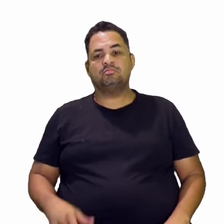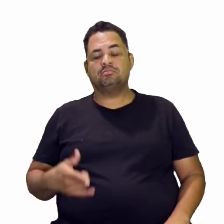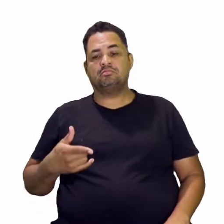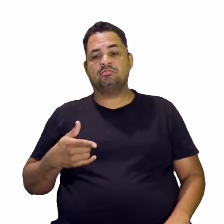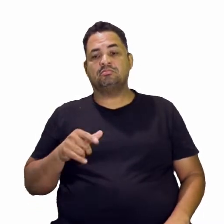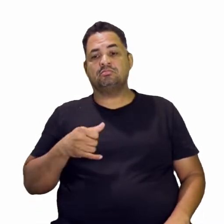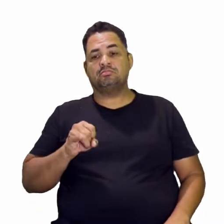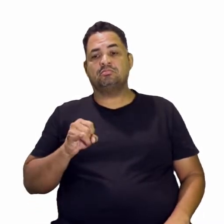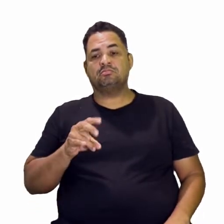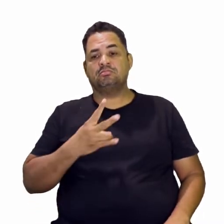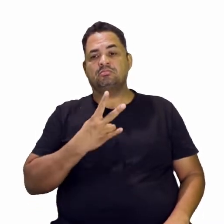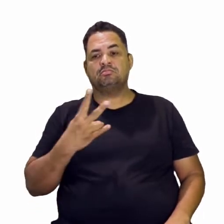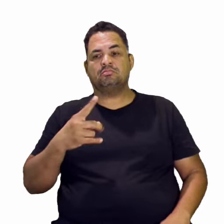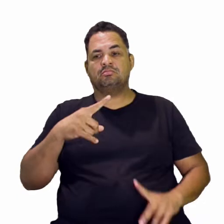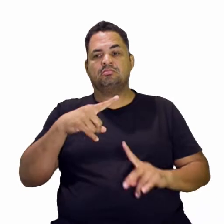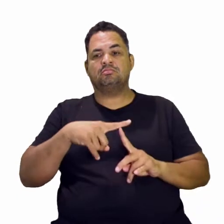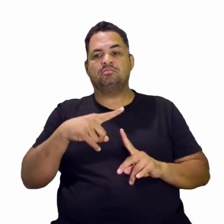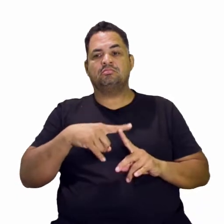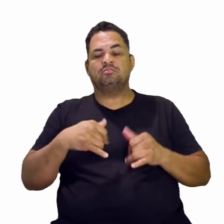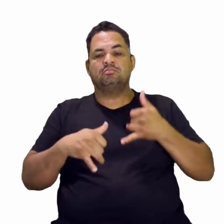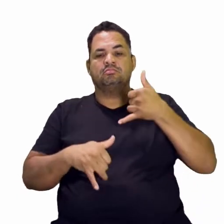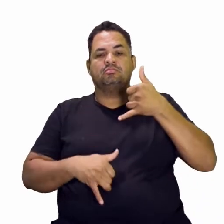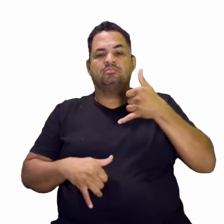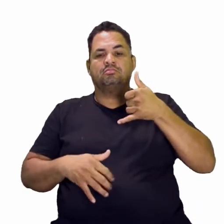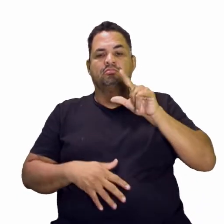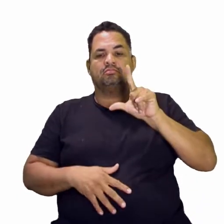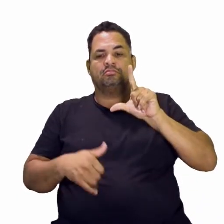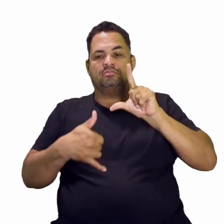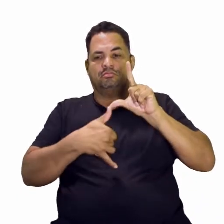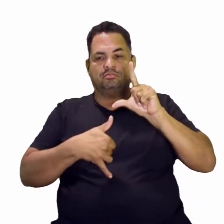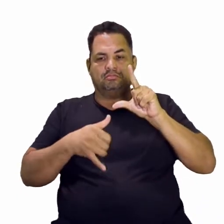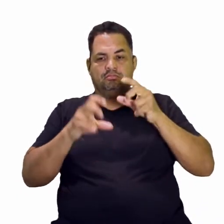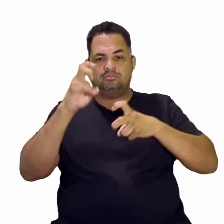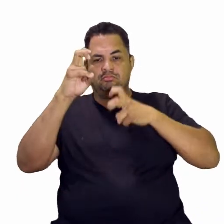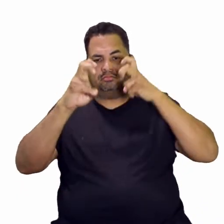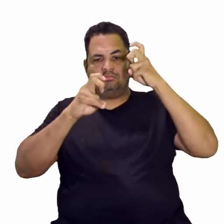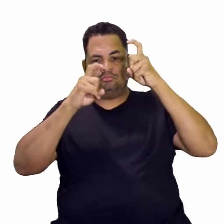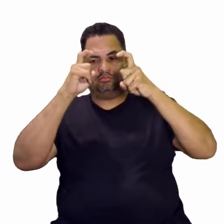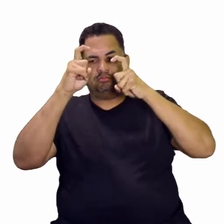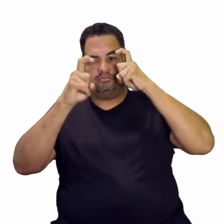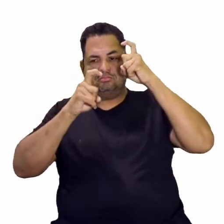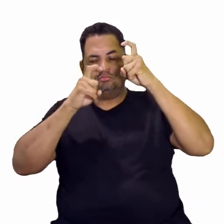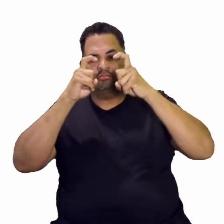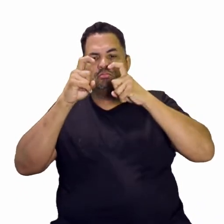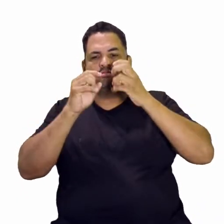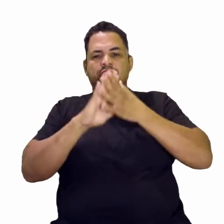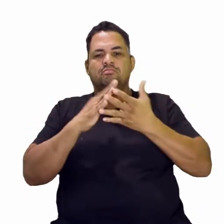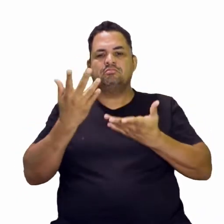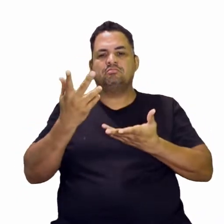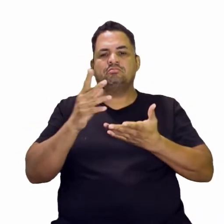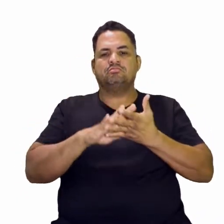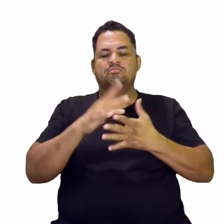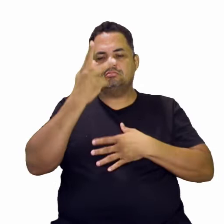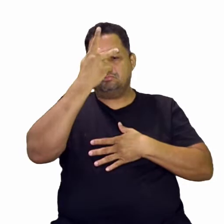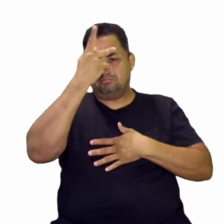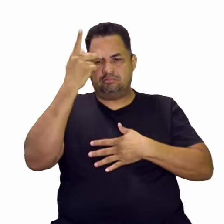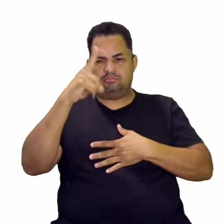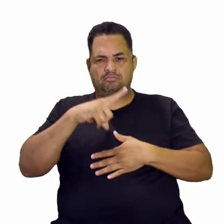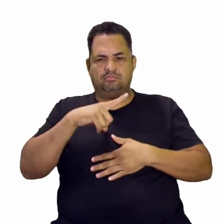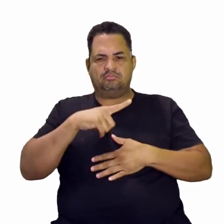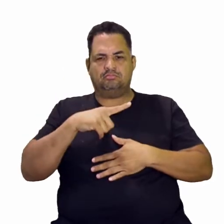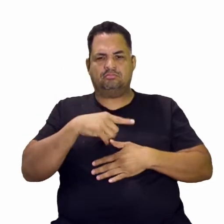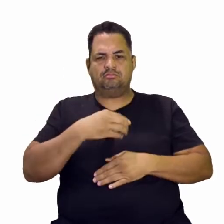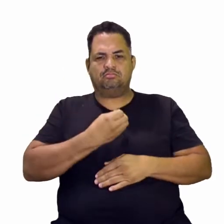lado, esses dois tipos de lipídios preocupam muitas pessoas por estarem associados a altos índices